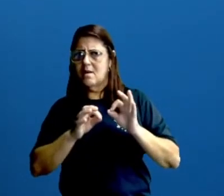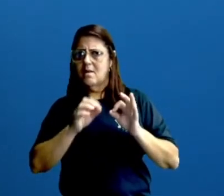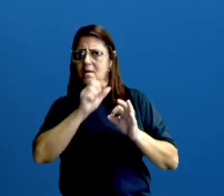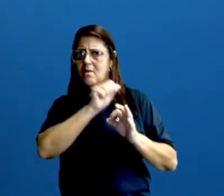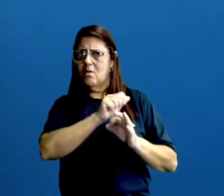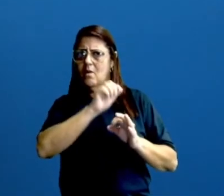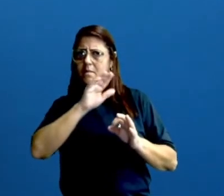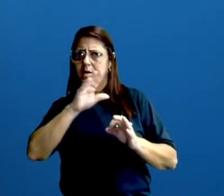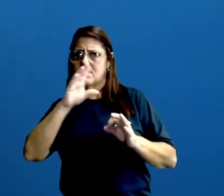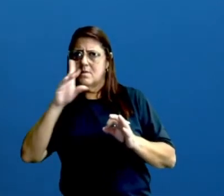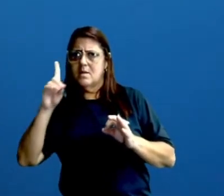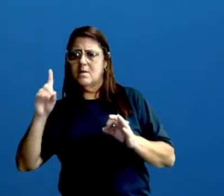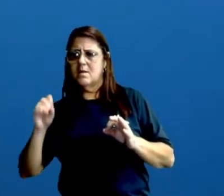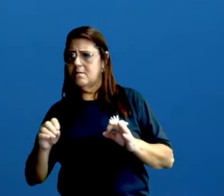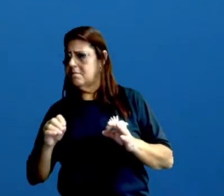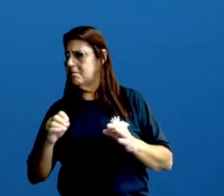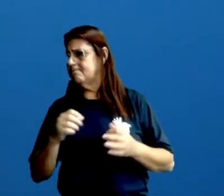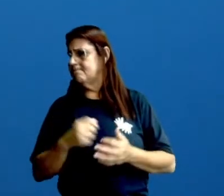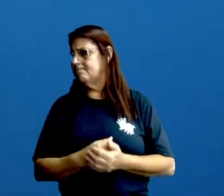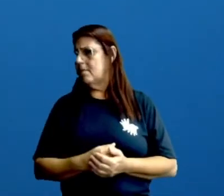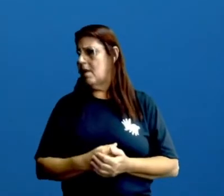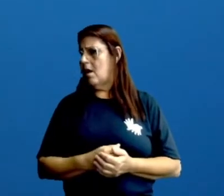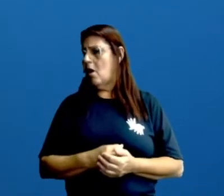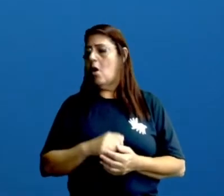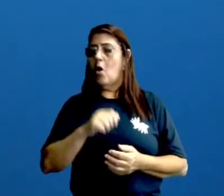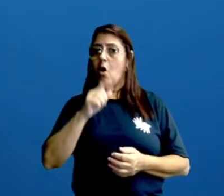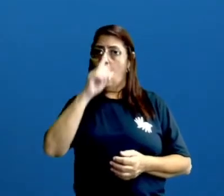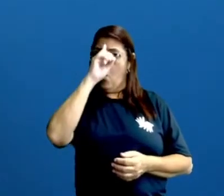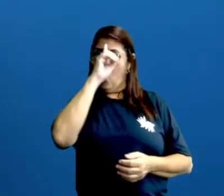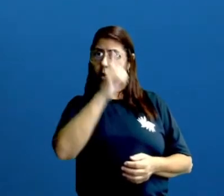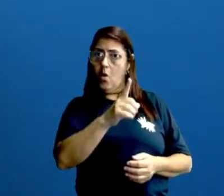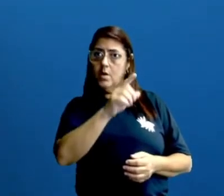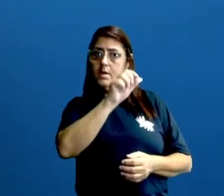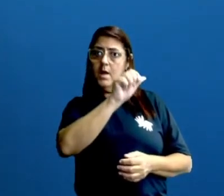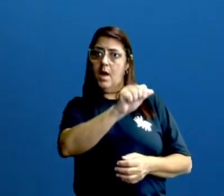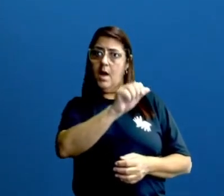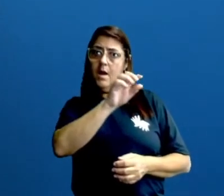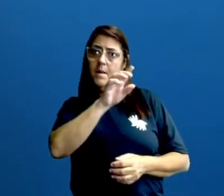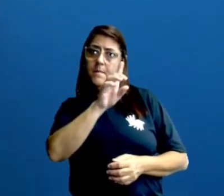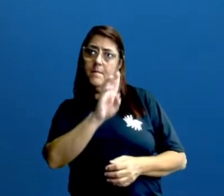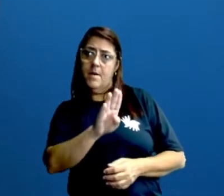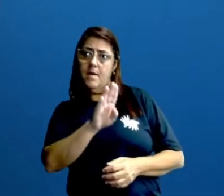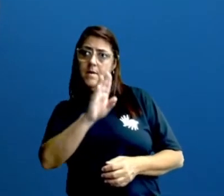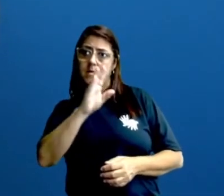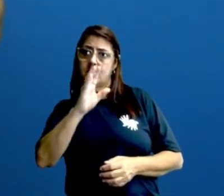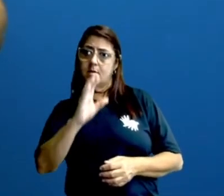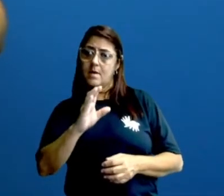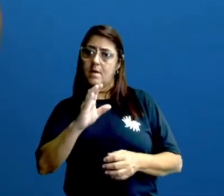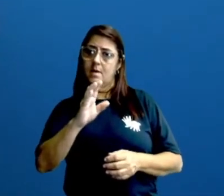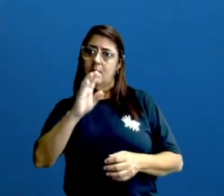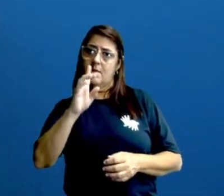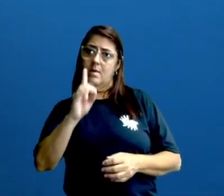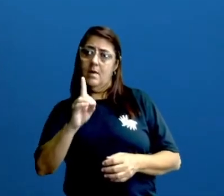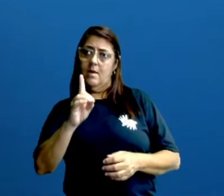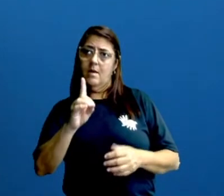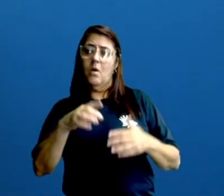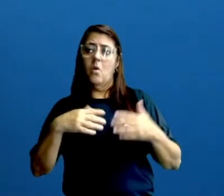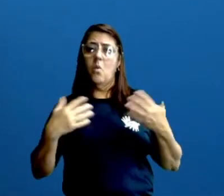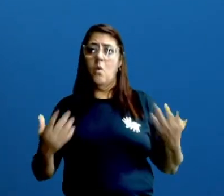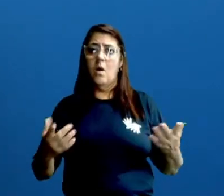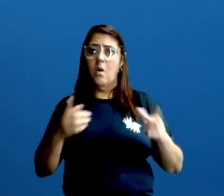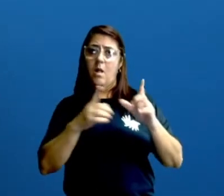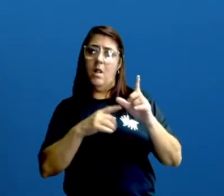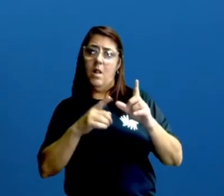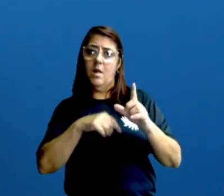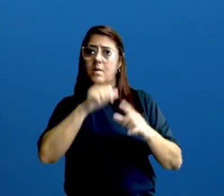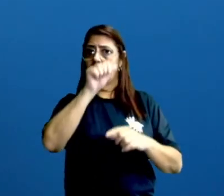alfabética? Vamos lembrar, a ordem alfabética é aquela que segue a ordem das letras do alfabeto. Qual é a primeira letra do alfabeto? A